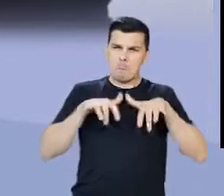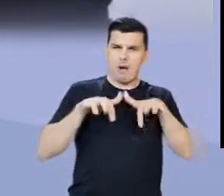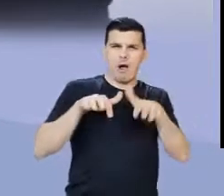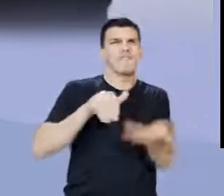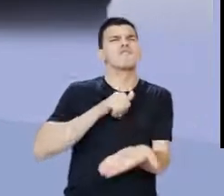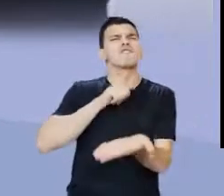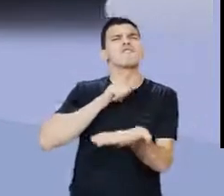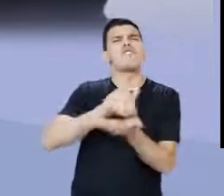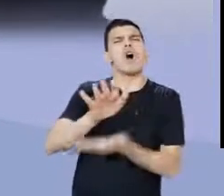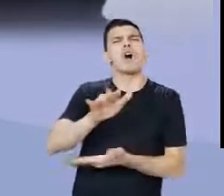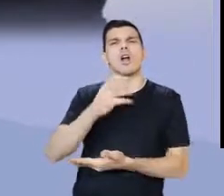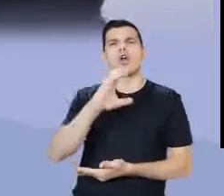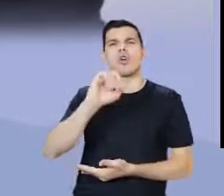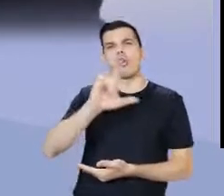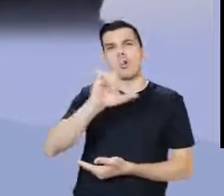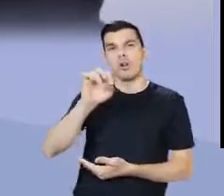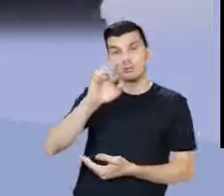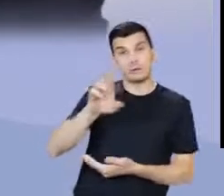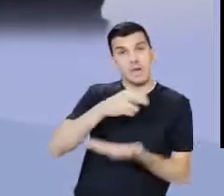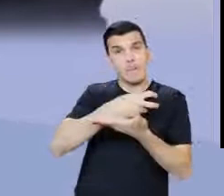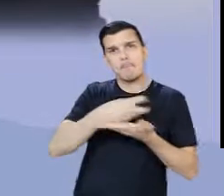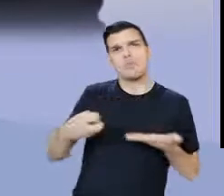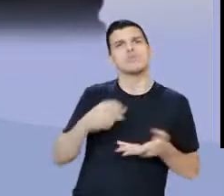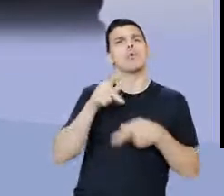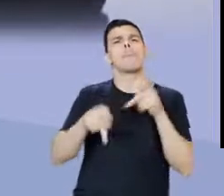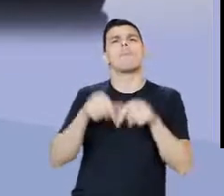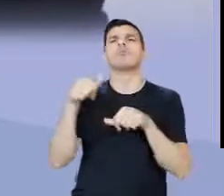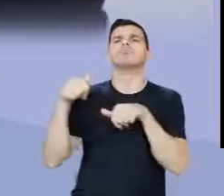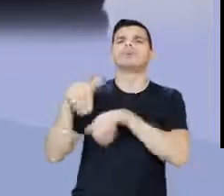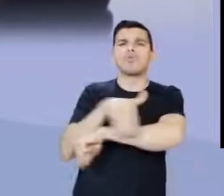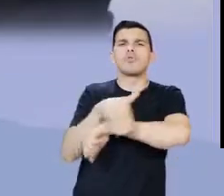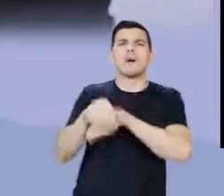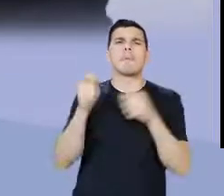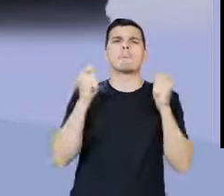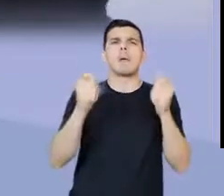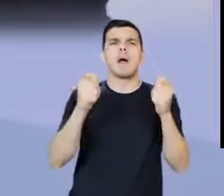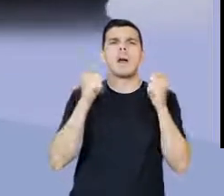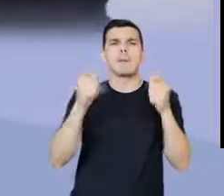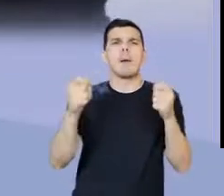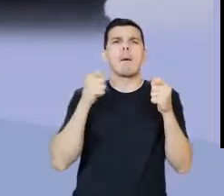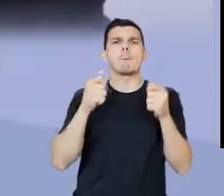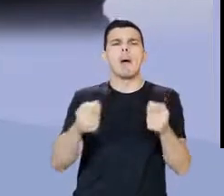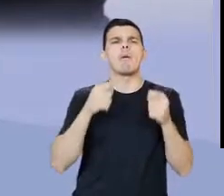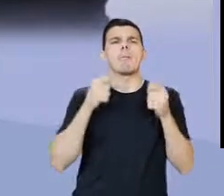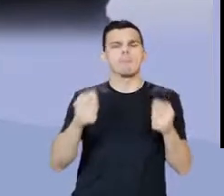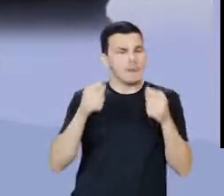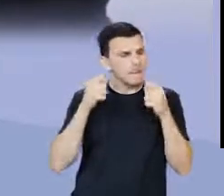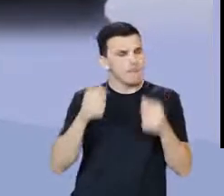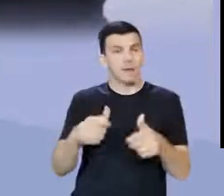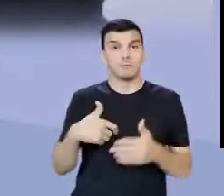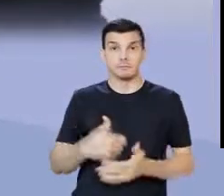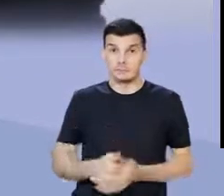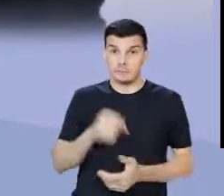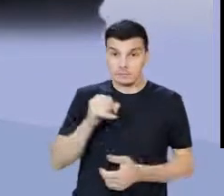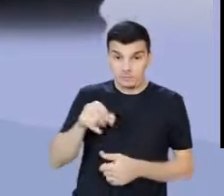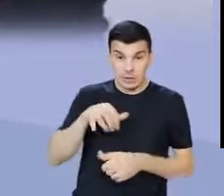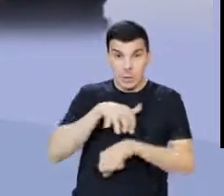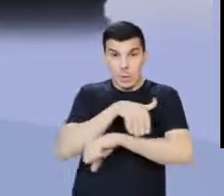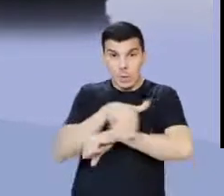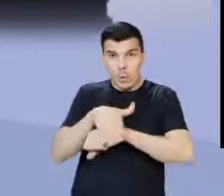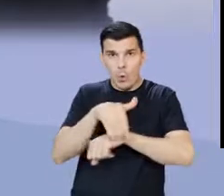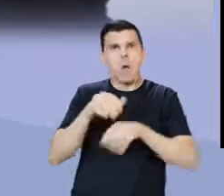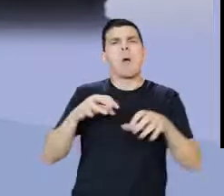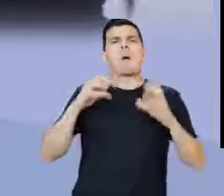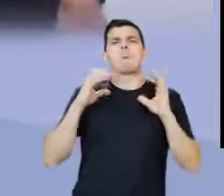do movimento Fora Collor, impeachment já, povo indo às ruas. Não me interessa o motivo que o povo estava nas ruas. Se